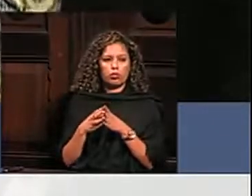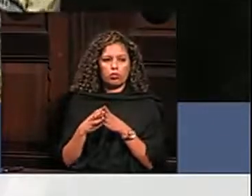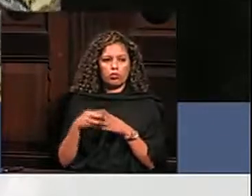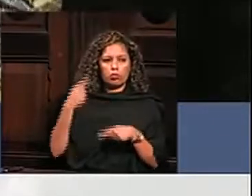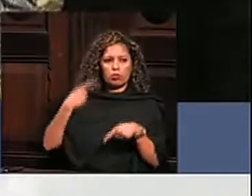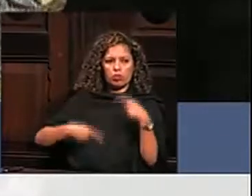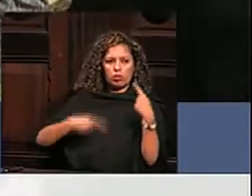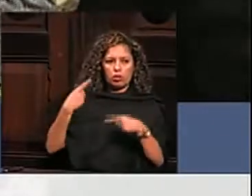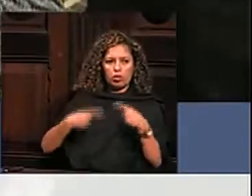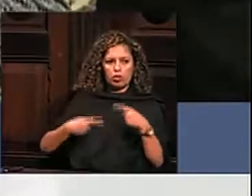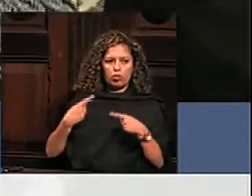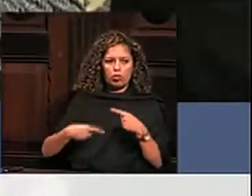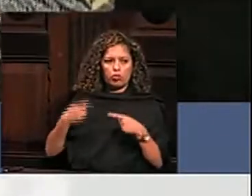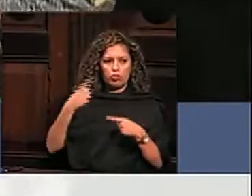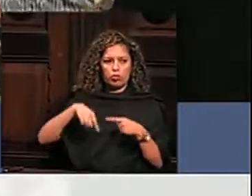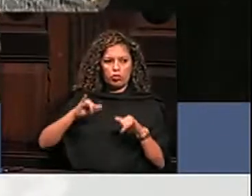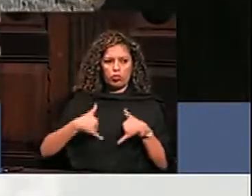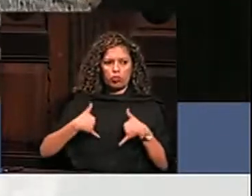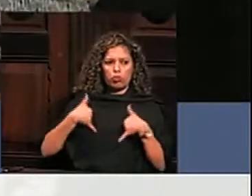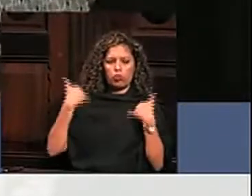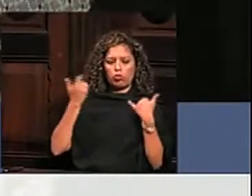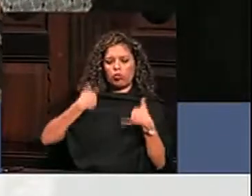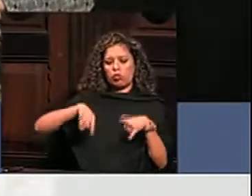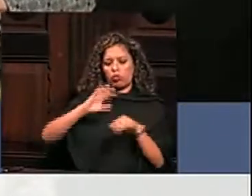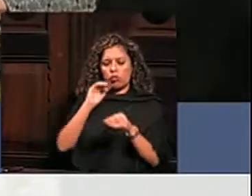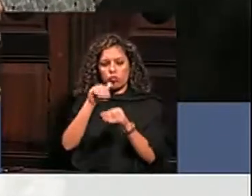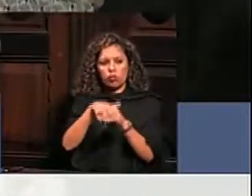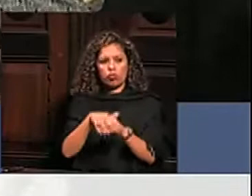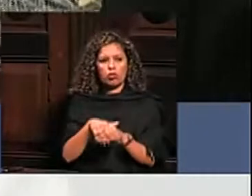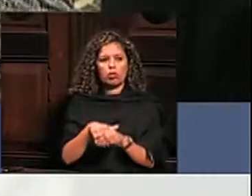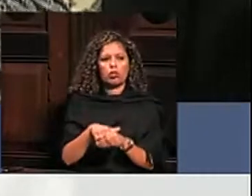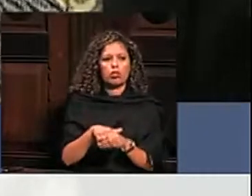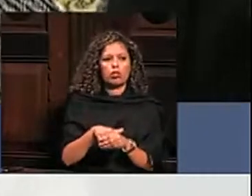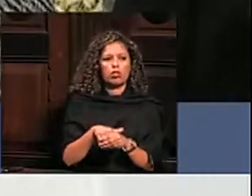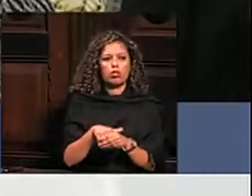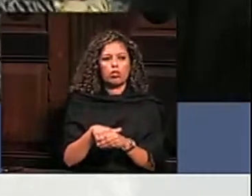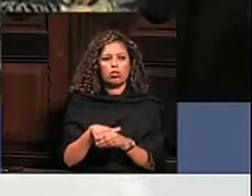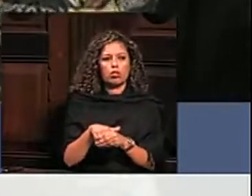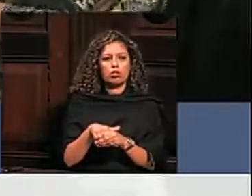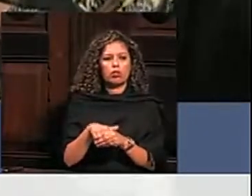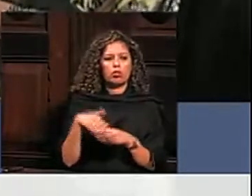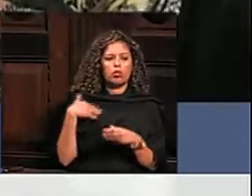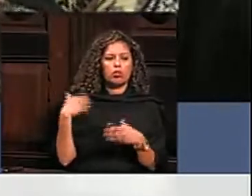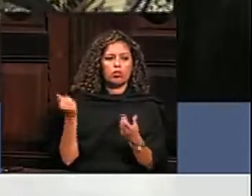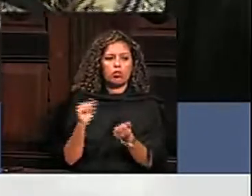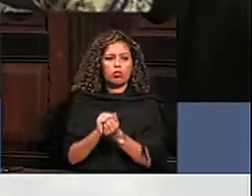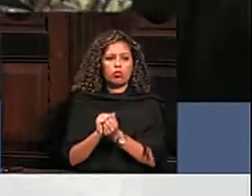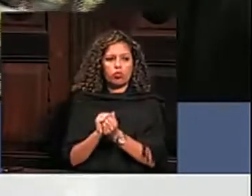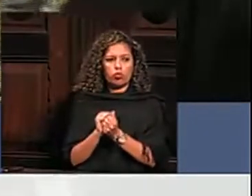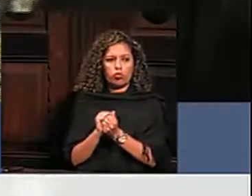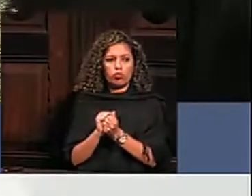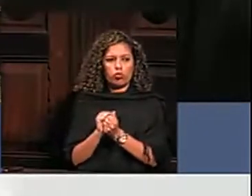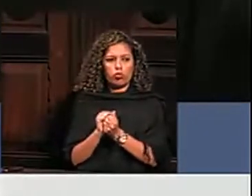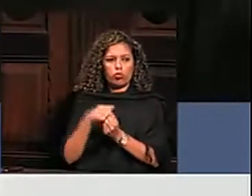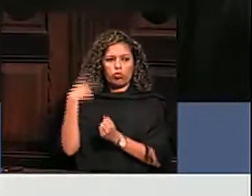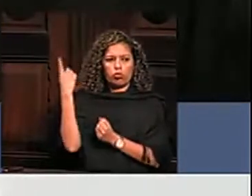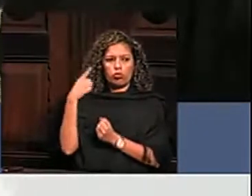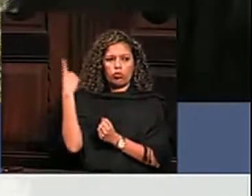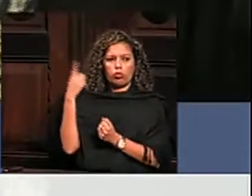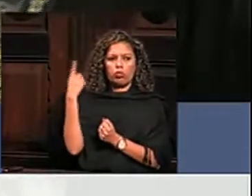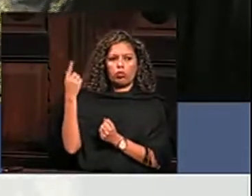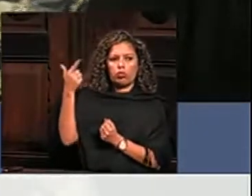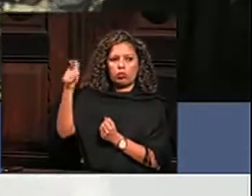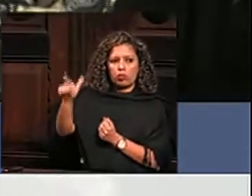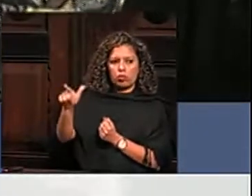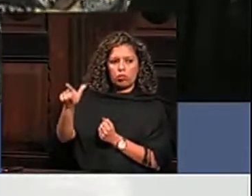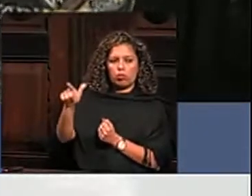com muito prazer e orgulho, votamos a favor dessa matéria. Eu e o deputado tetracampeão